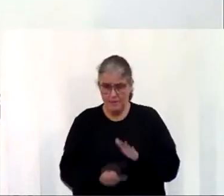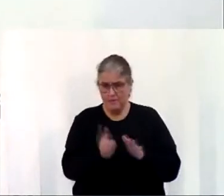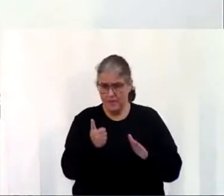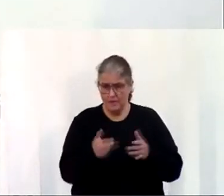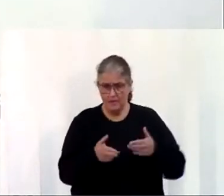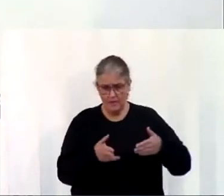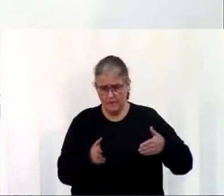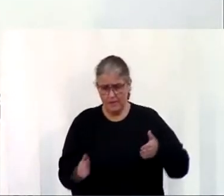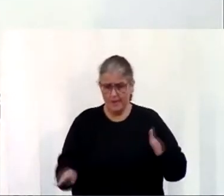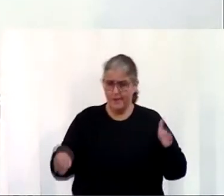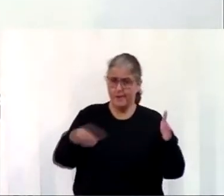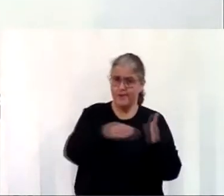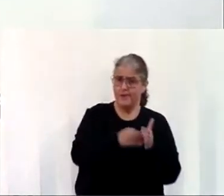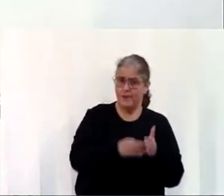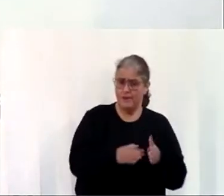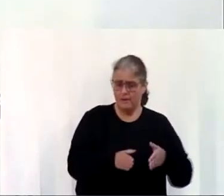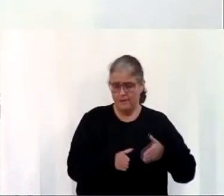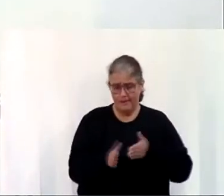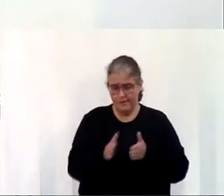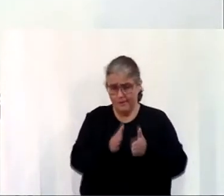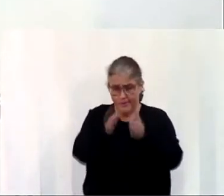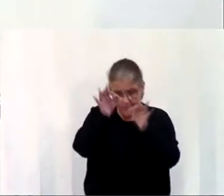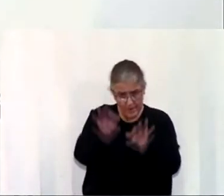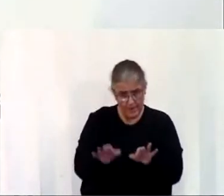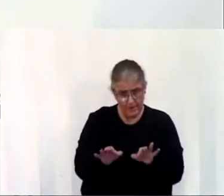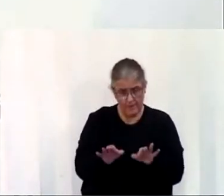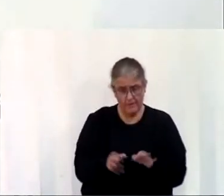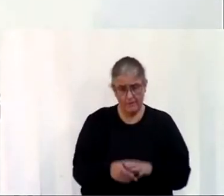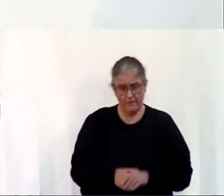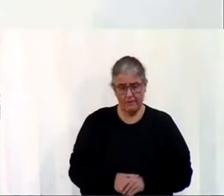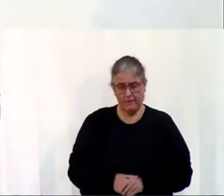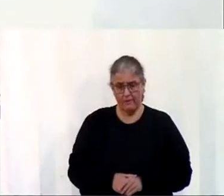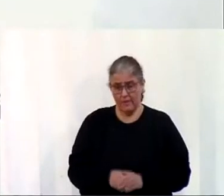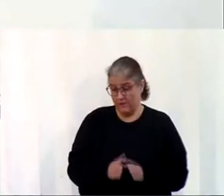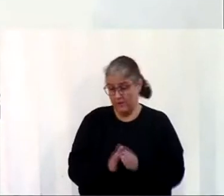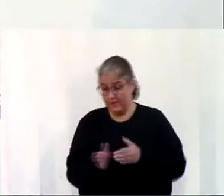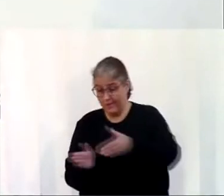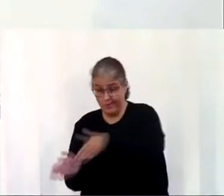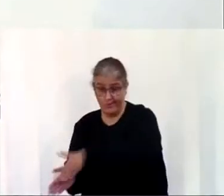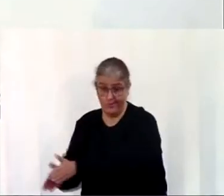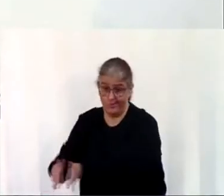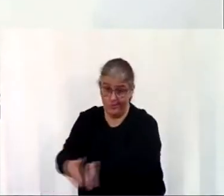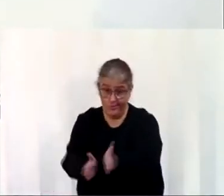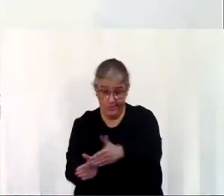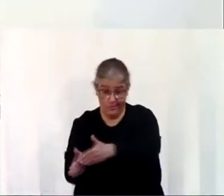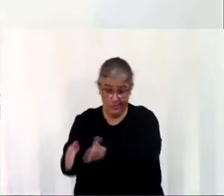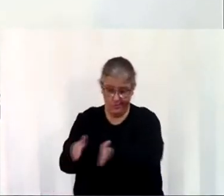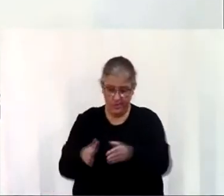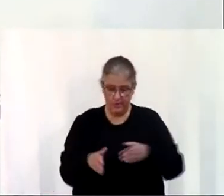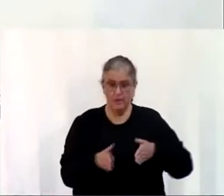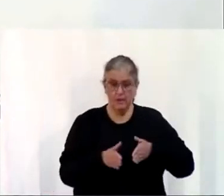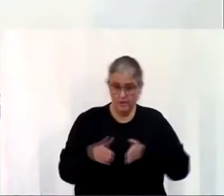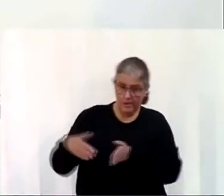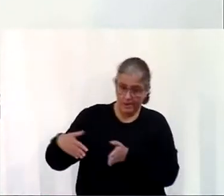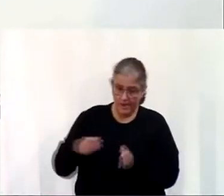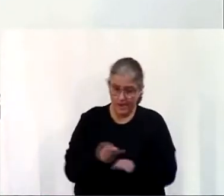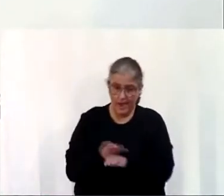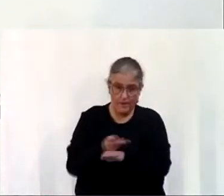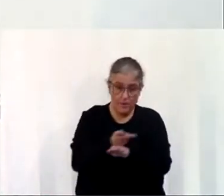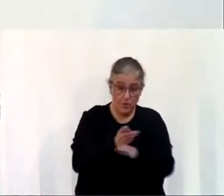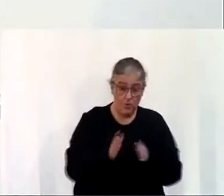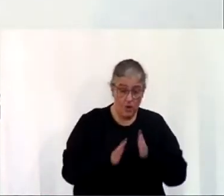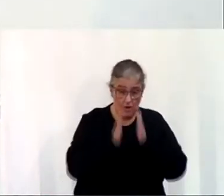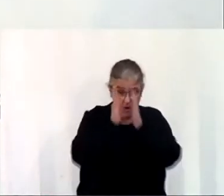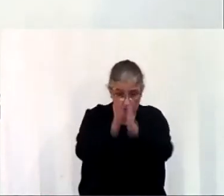estiver andando em qualquer tipo de caminho que pode ser errado, a primeira coisa é parar. E então recobrar o sentido. Você só